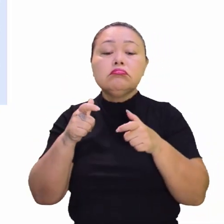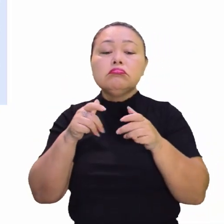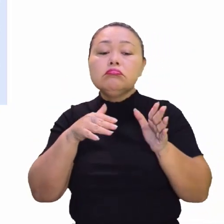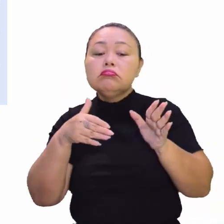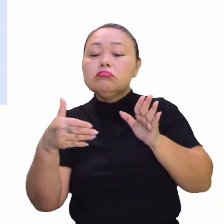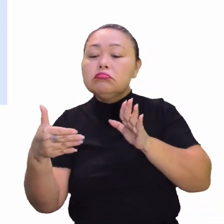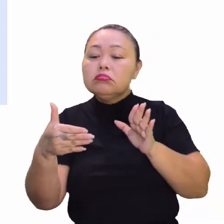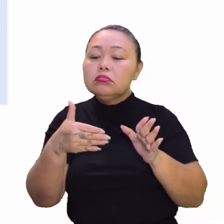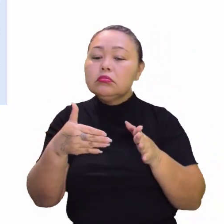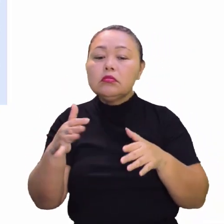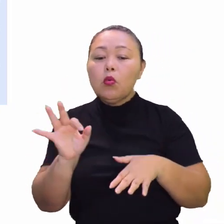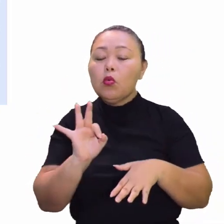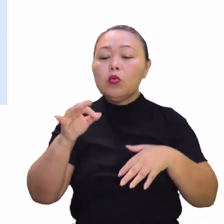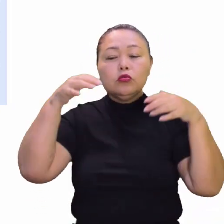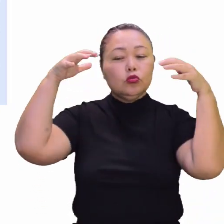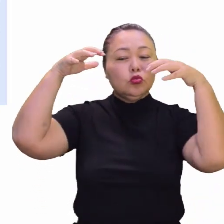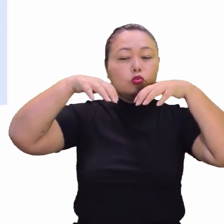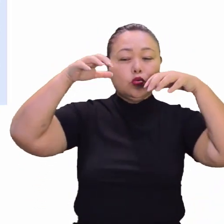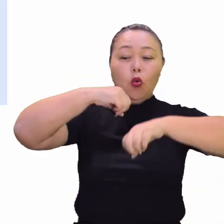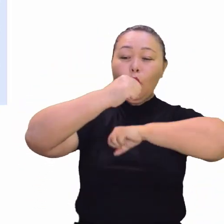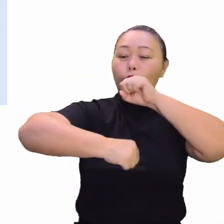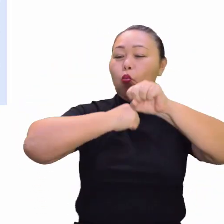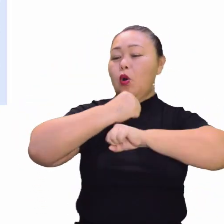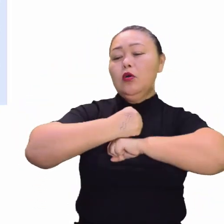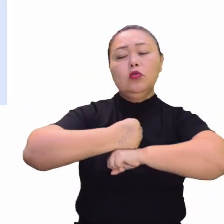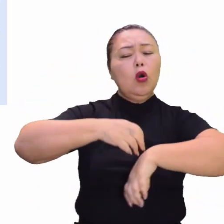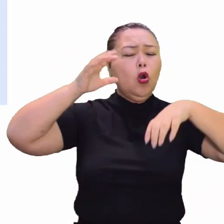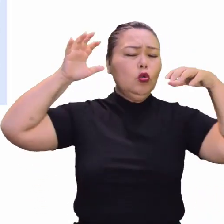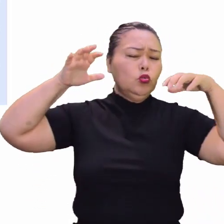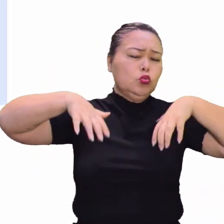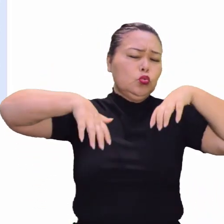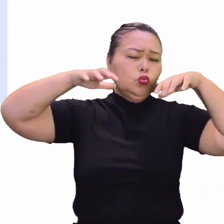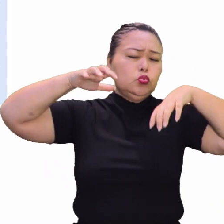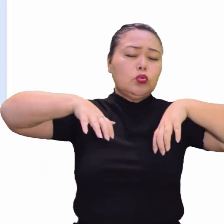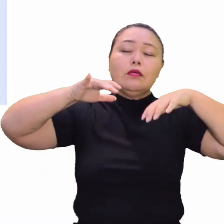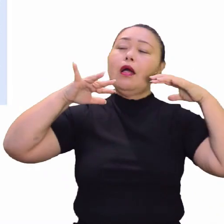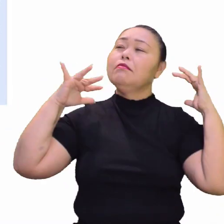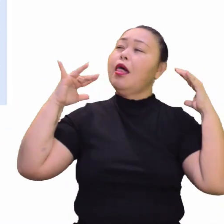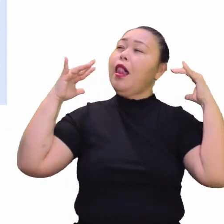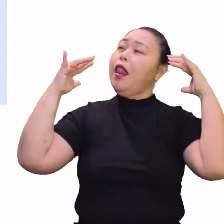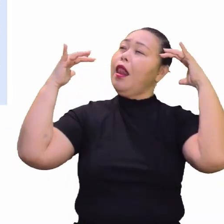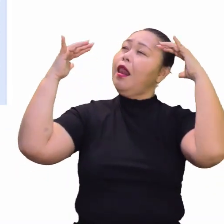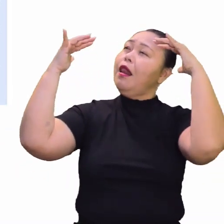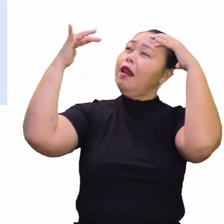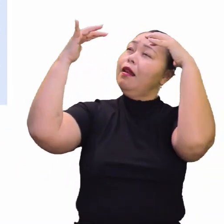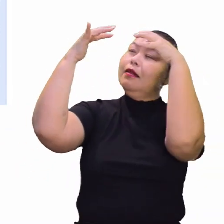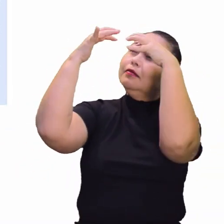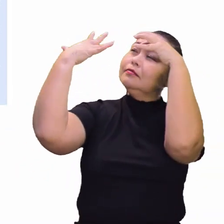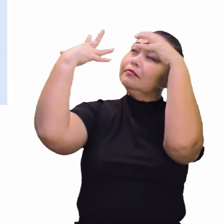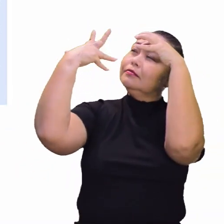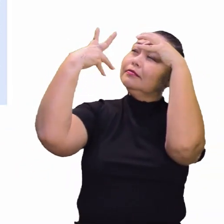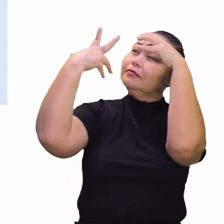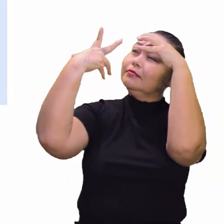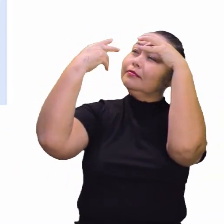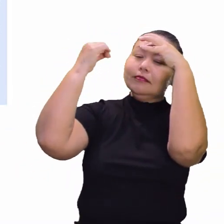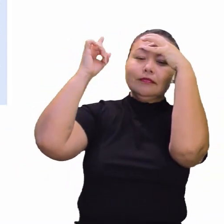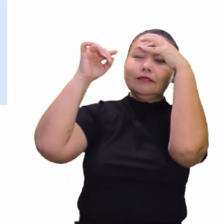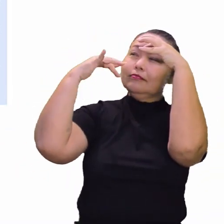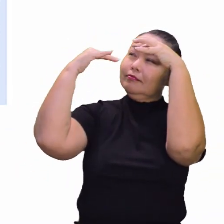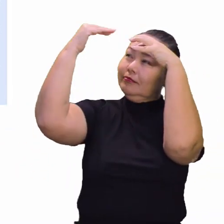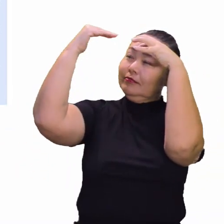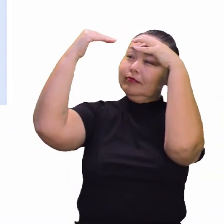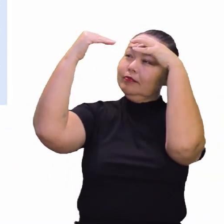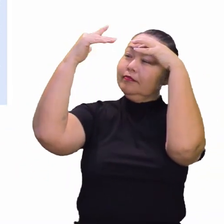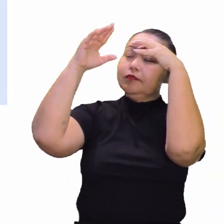faixa onde praticamente chove o ano todo. Por isso que ela é exuberante. E outra situação também que